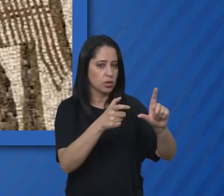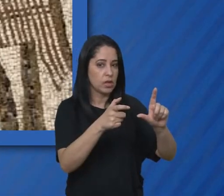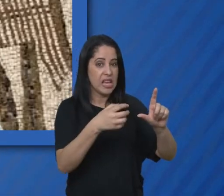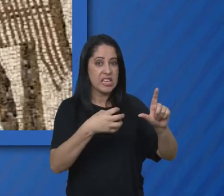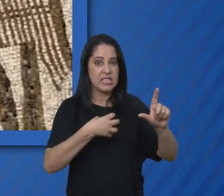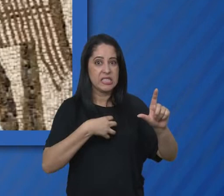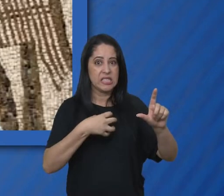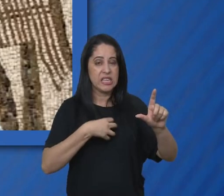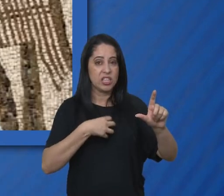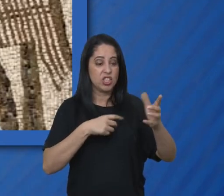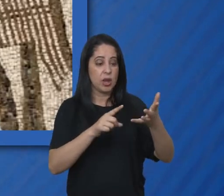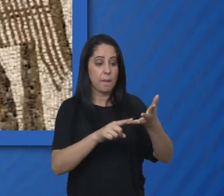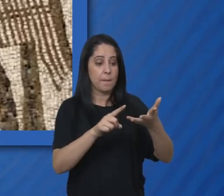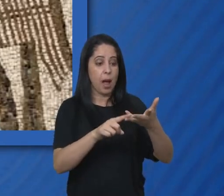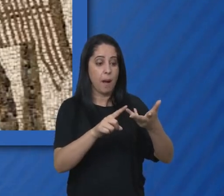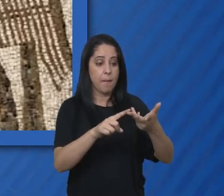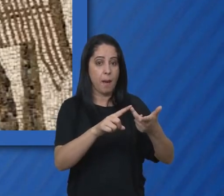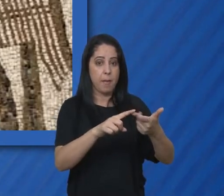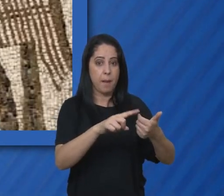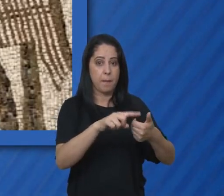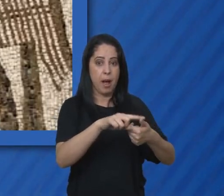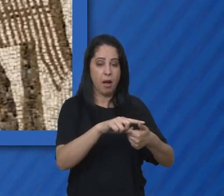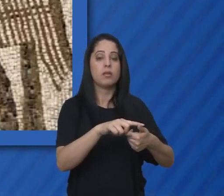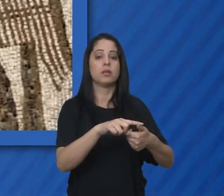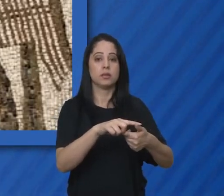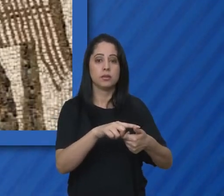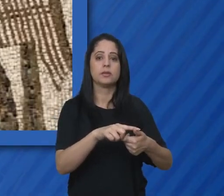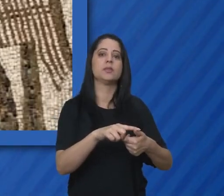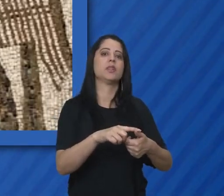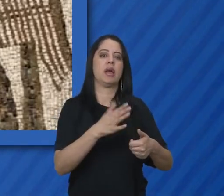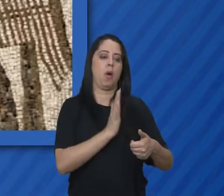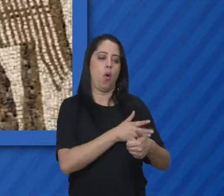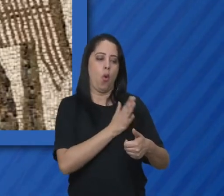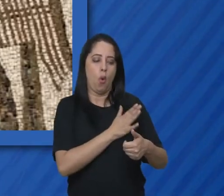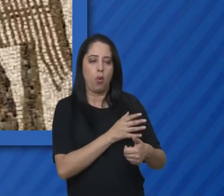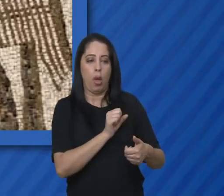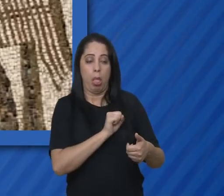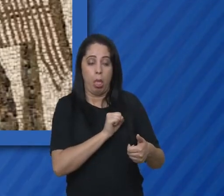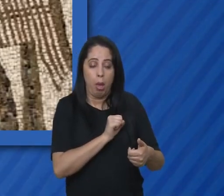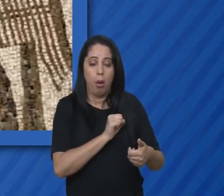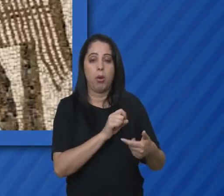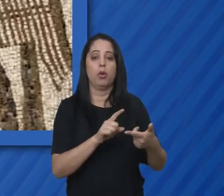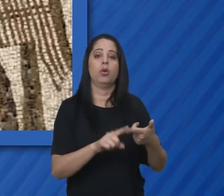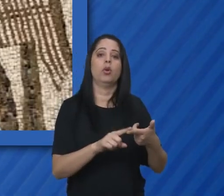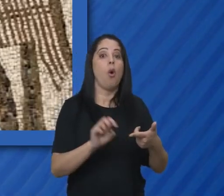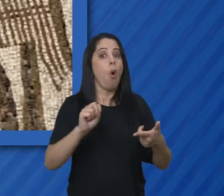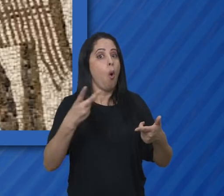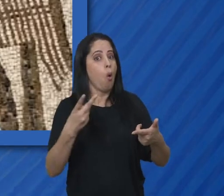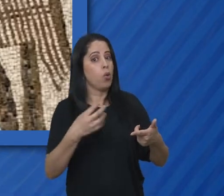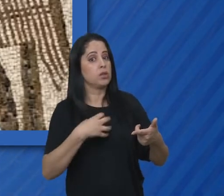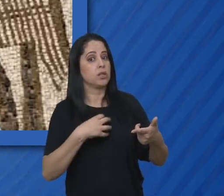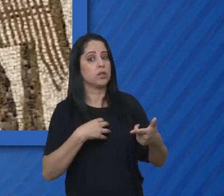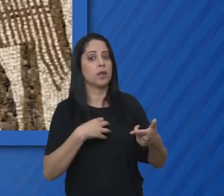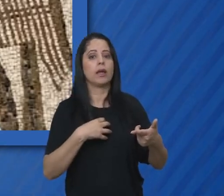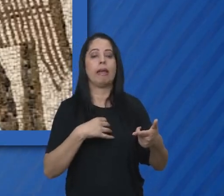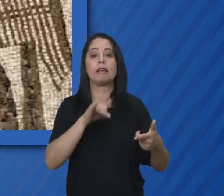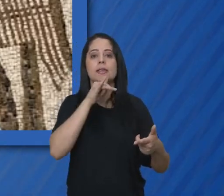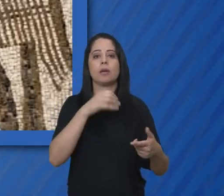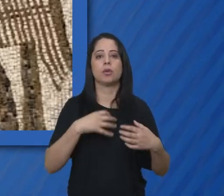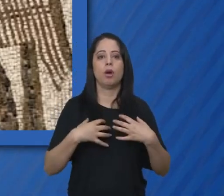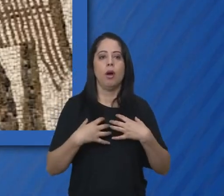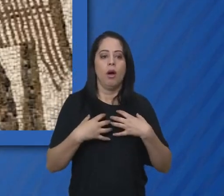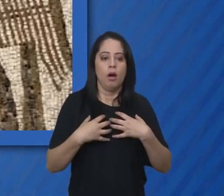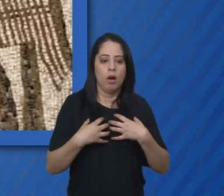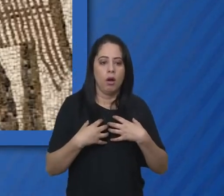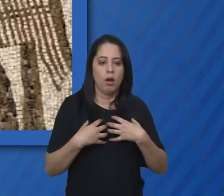exercício, tiver algum sintoma, os mais comuns, como você disse, dor no peito, ou outros sintomas, por exemplo,